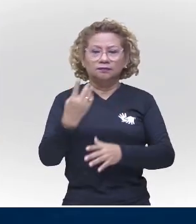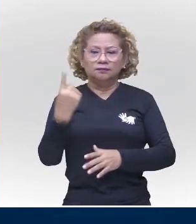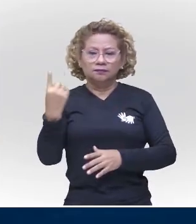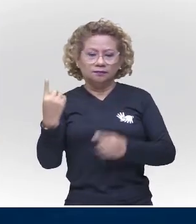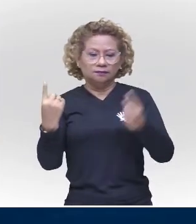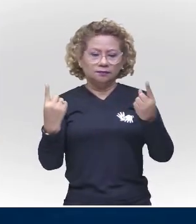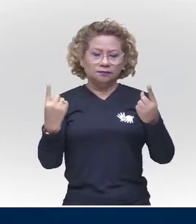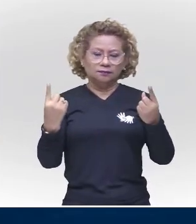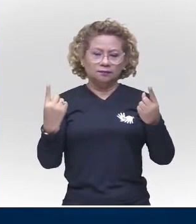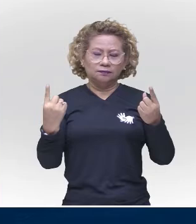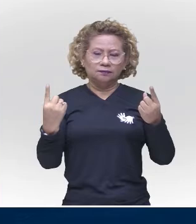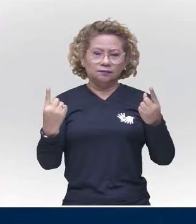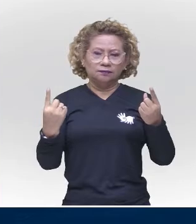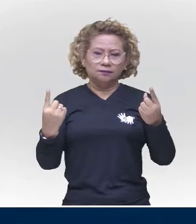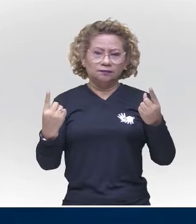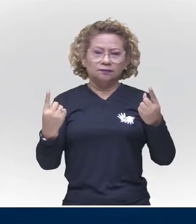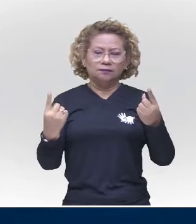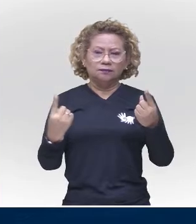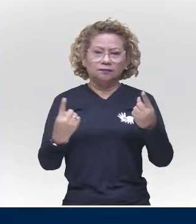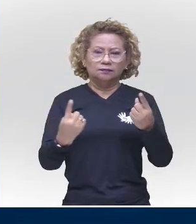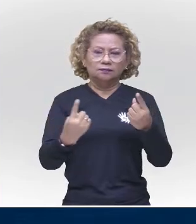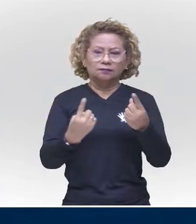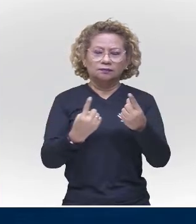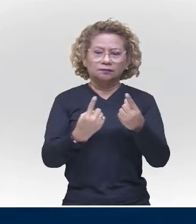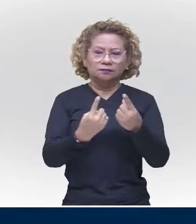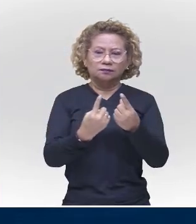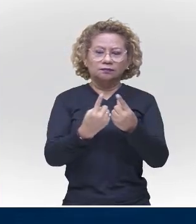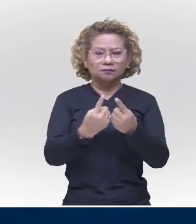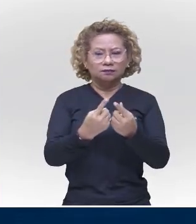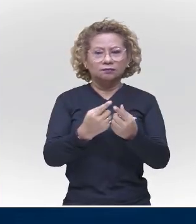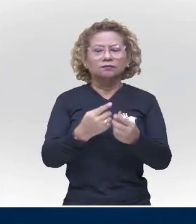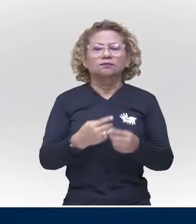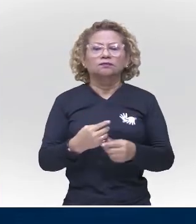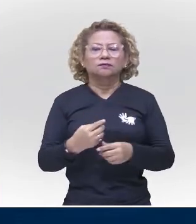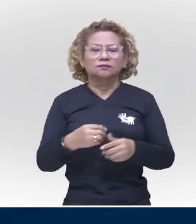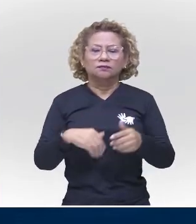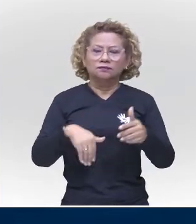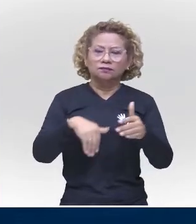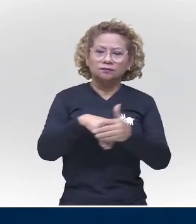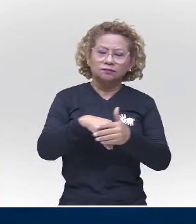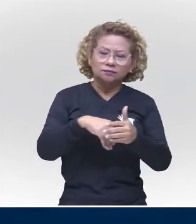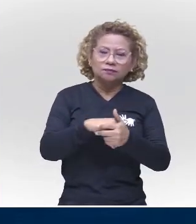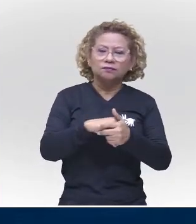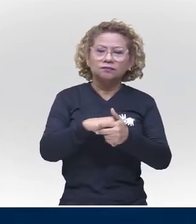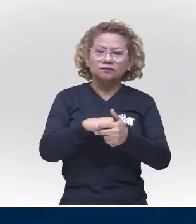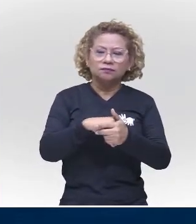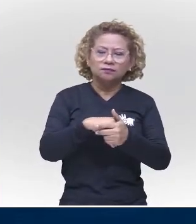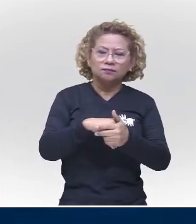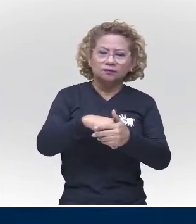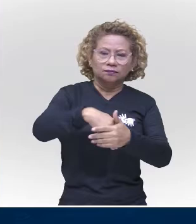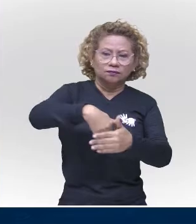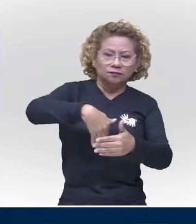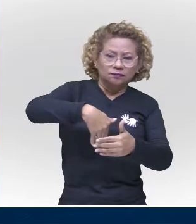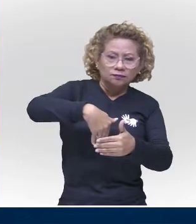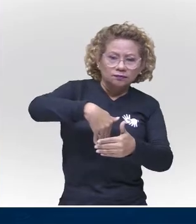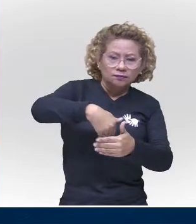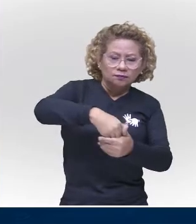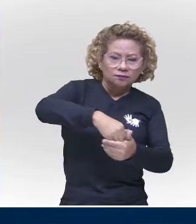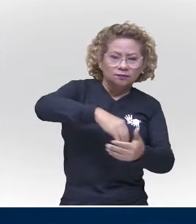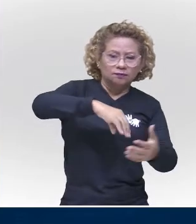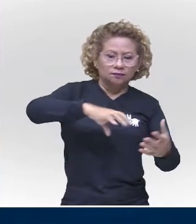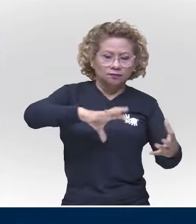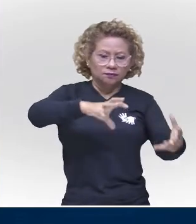outros dois, que é o futebol, que já era muito conhecido naquele tempo, e também o rugby.